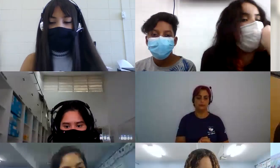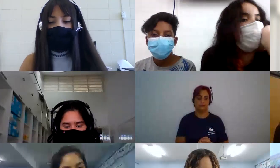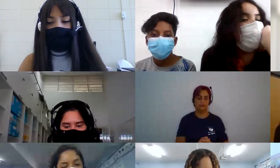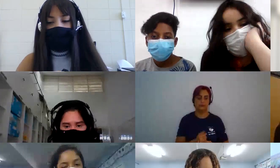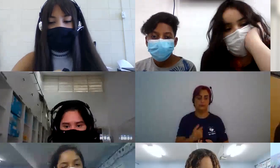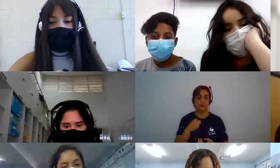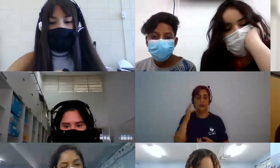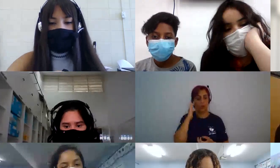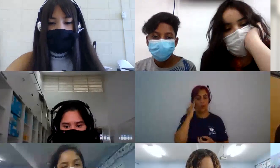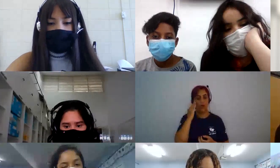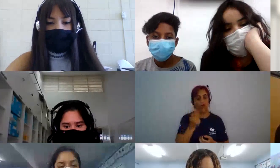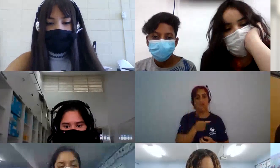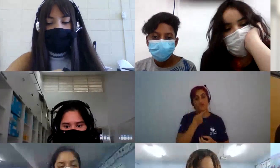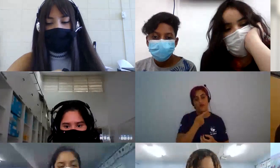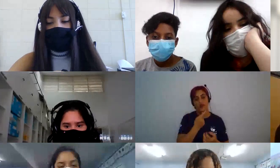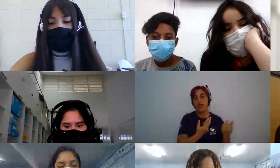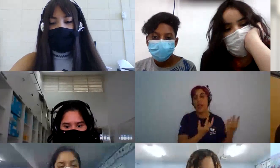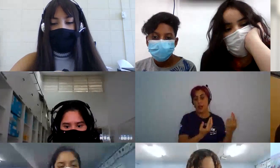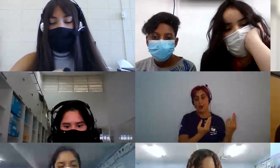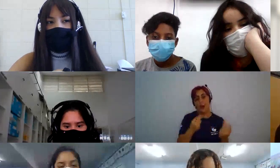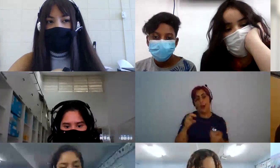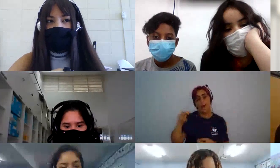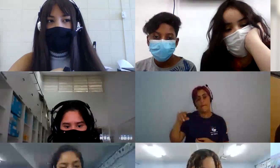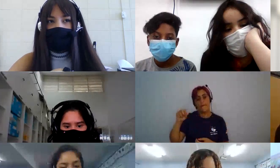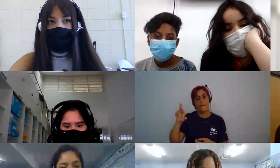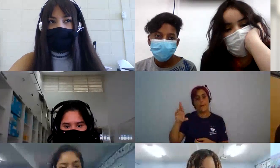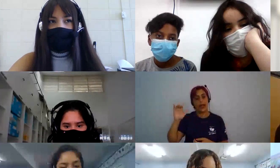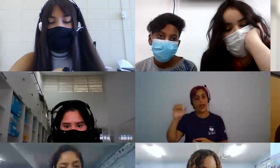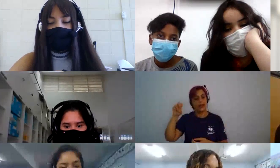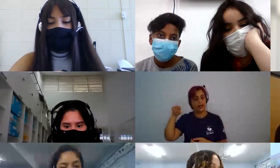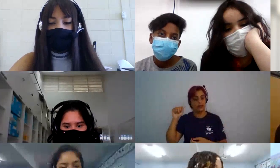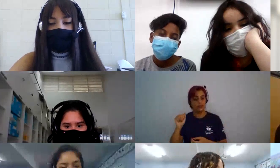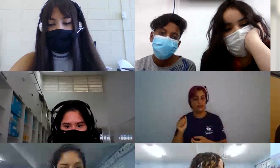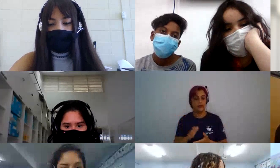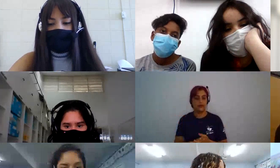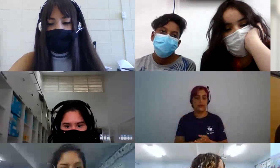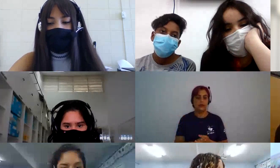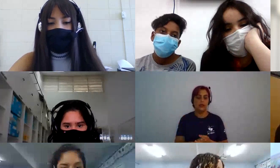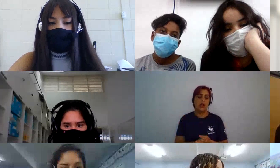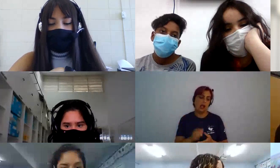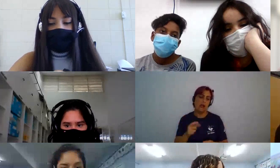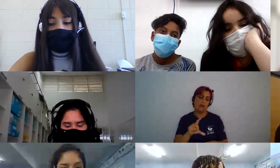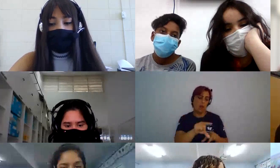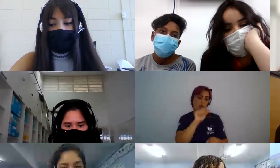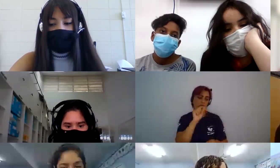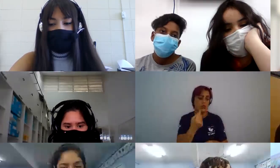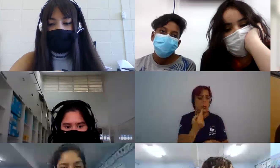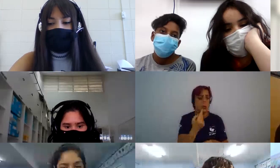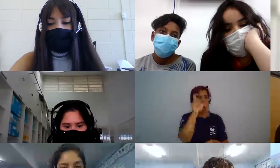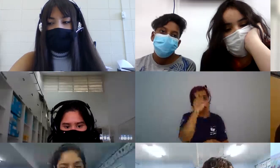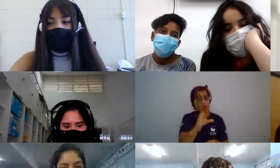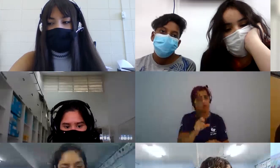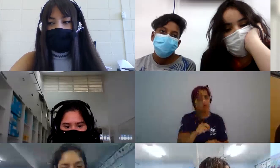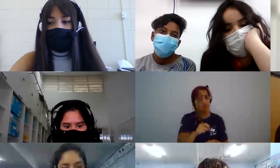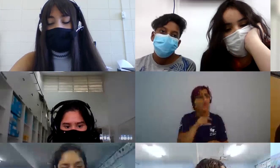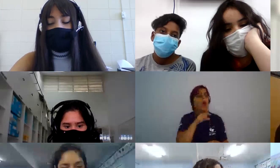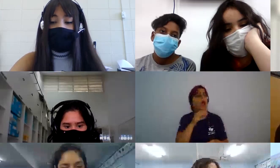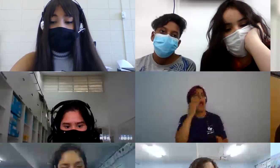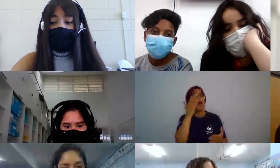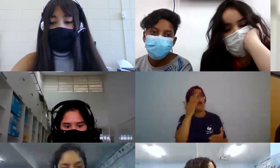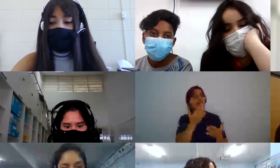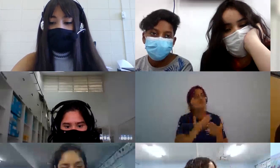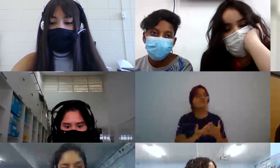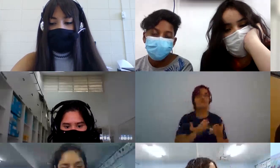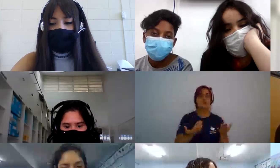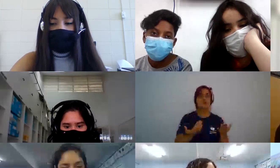Eu acho que eu falaria a mesma coisa que a Mariana, que era para tipo, uma pessoa que ela se sinta confortável, que ela confie, tipo, que